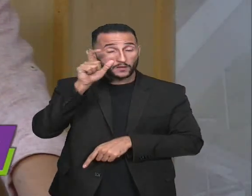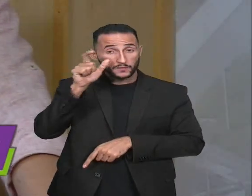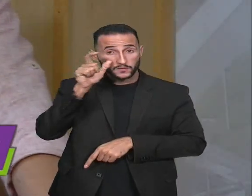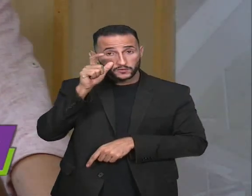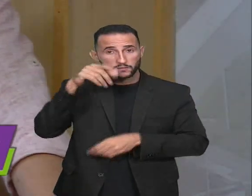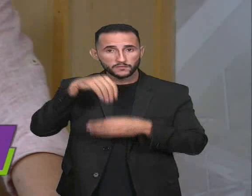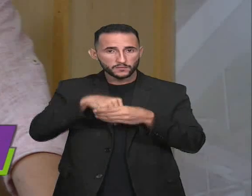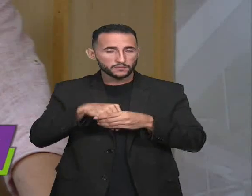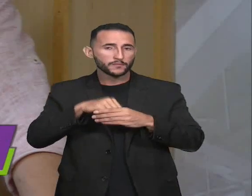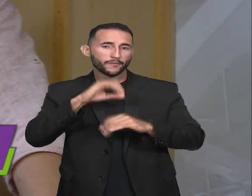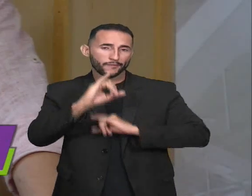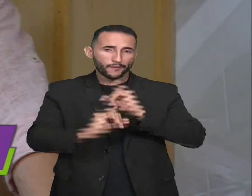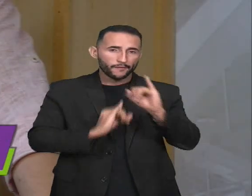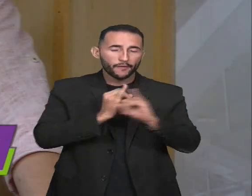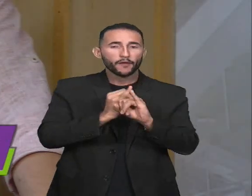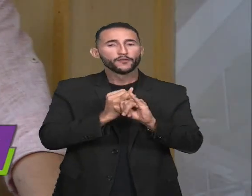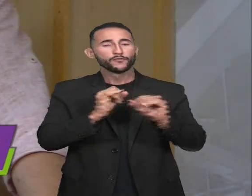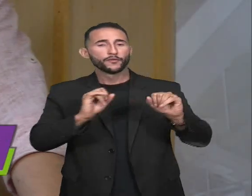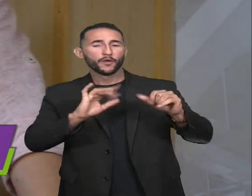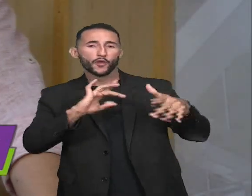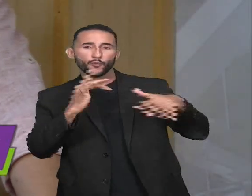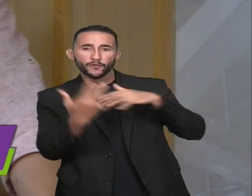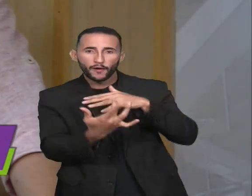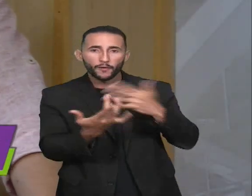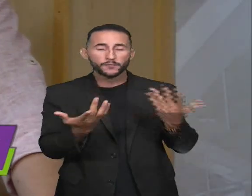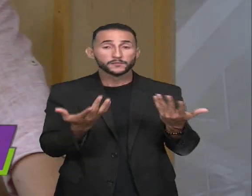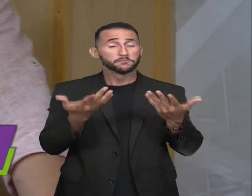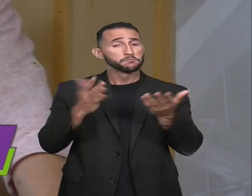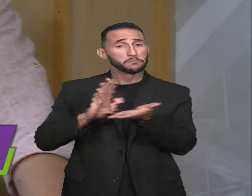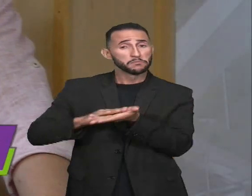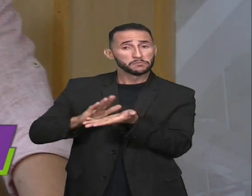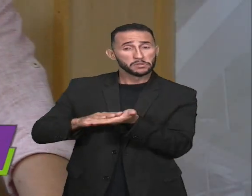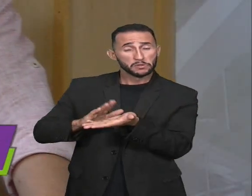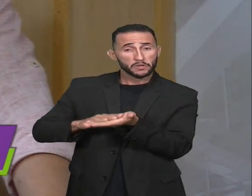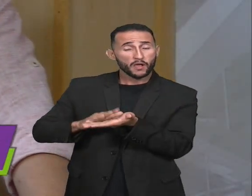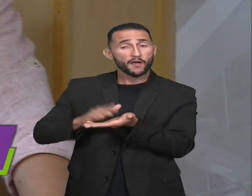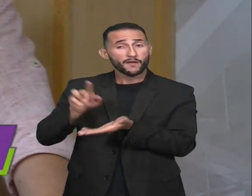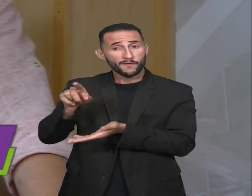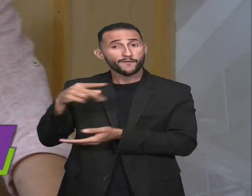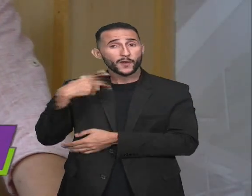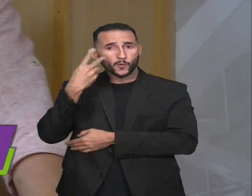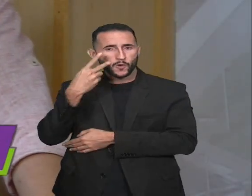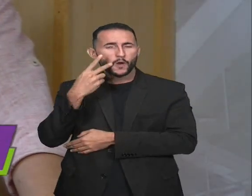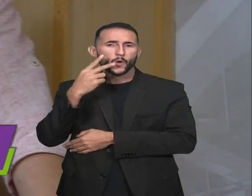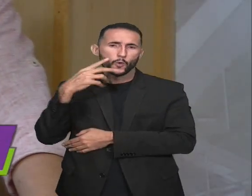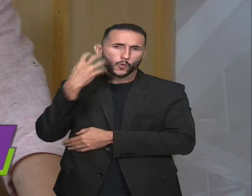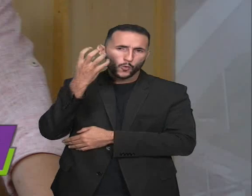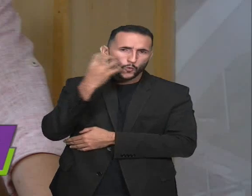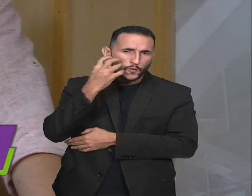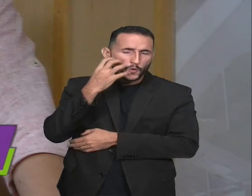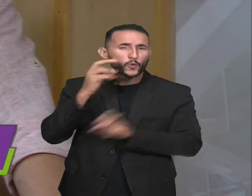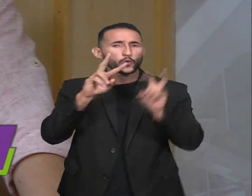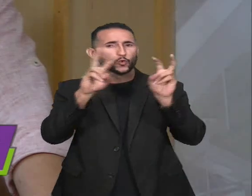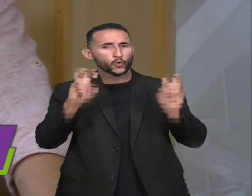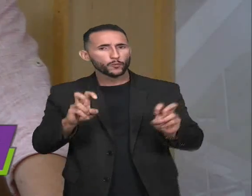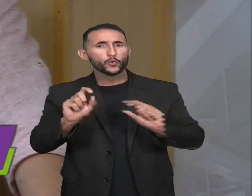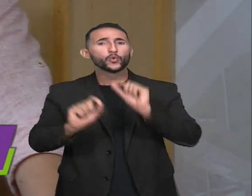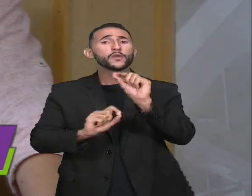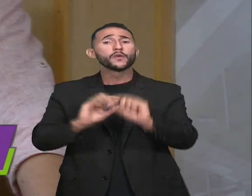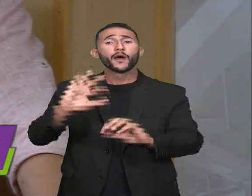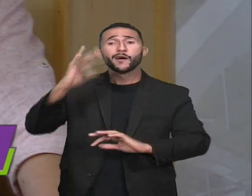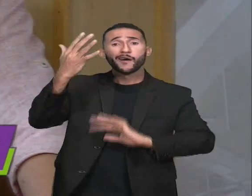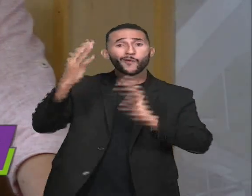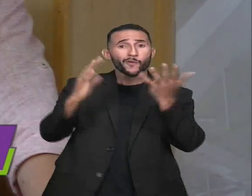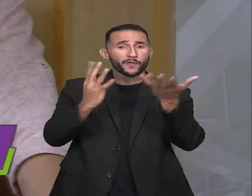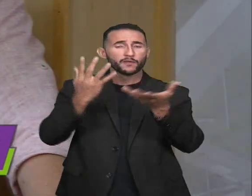eu parabenizo pela colocação da nova vereadora Lúcia em relação ao que vem ocorrendo um